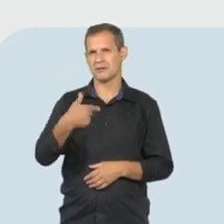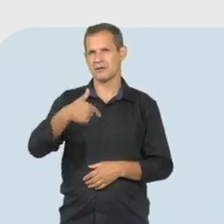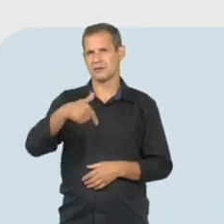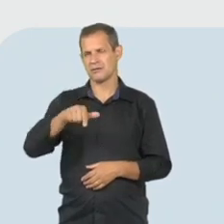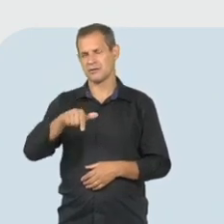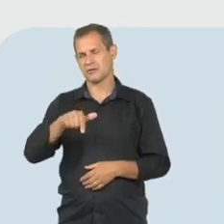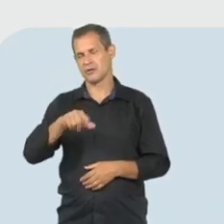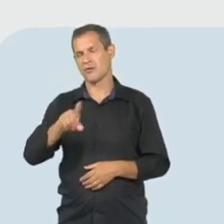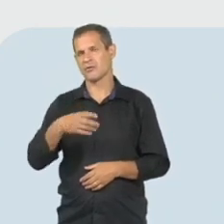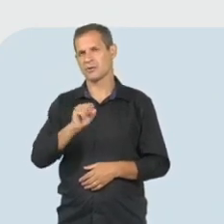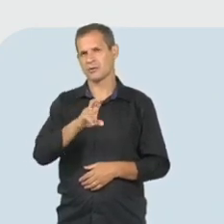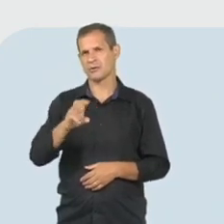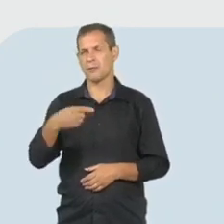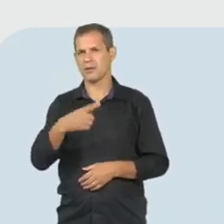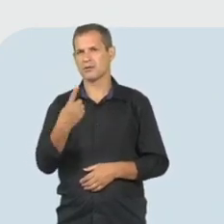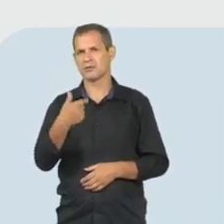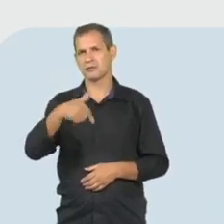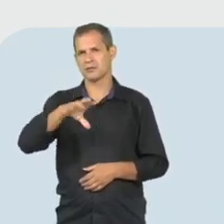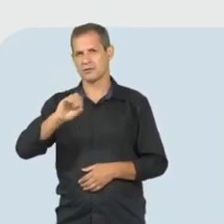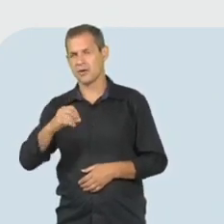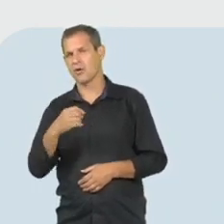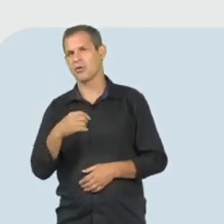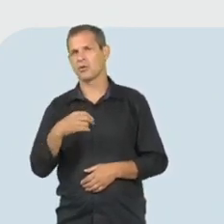172,85 menos 170, 2,85.